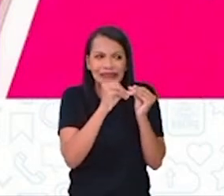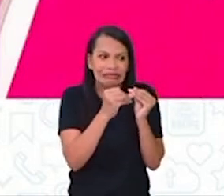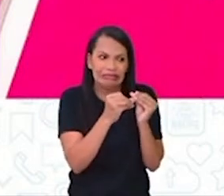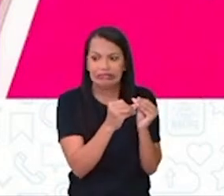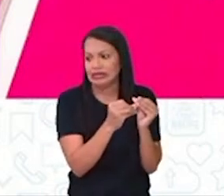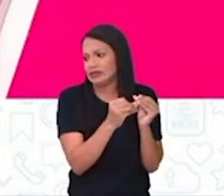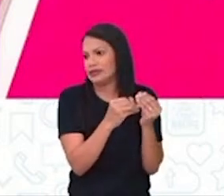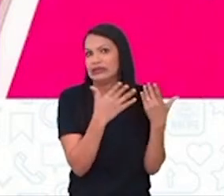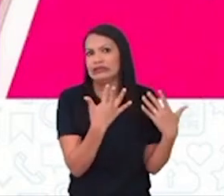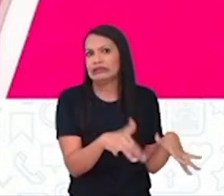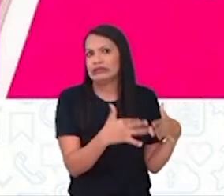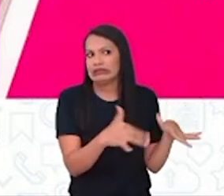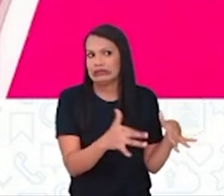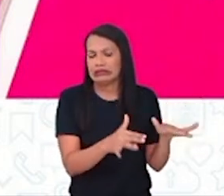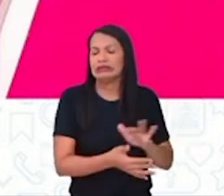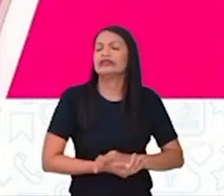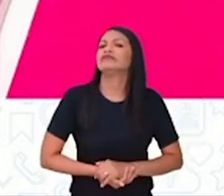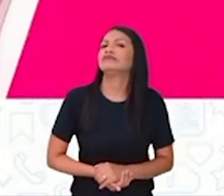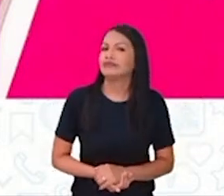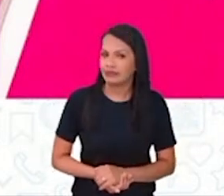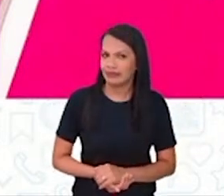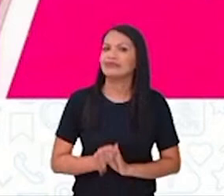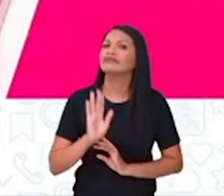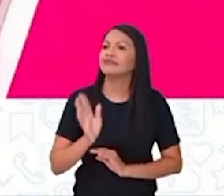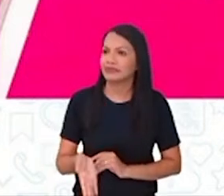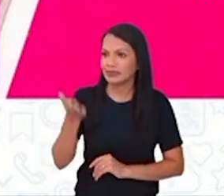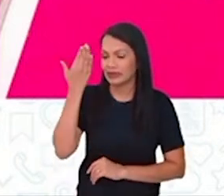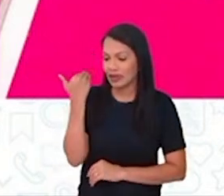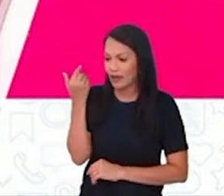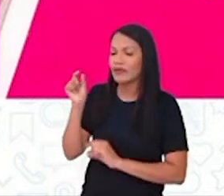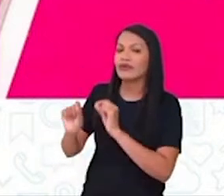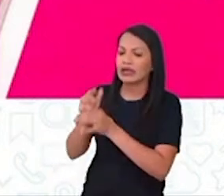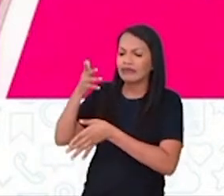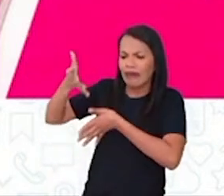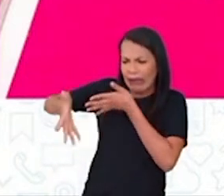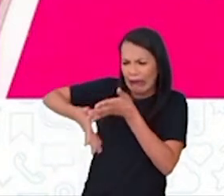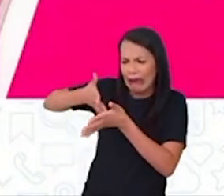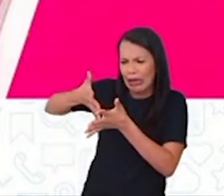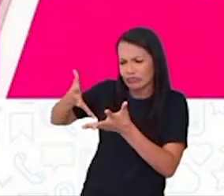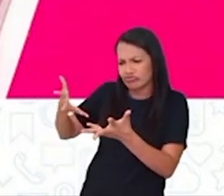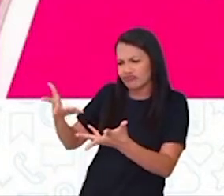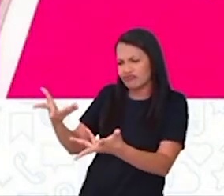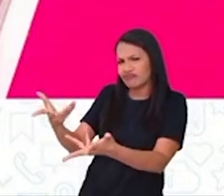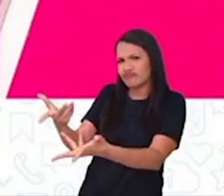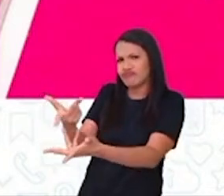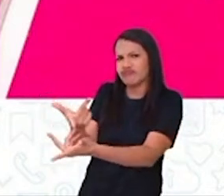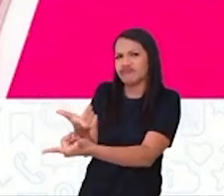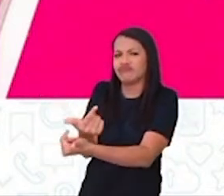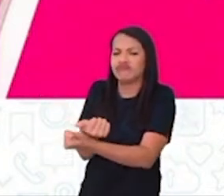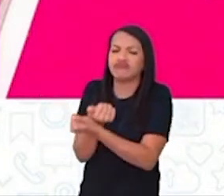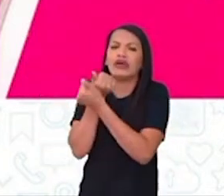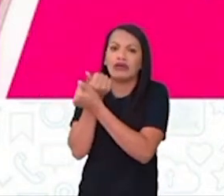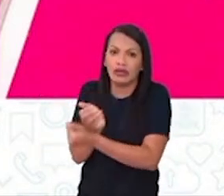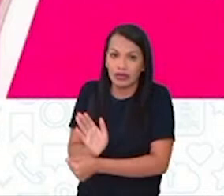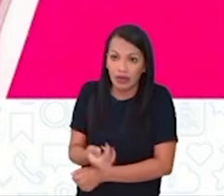sabia usar a língua, eu já descrevi que ele sabe usar a língua na maneira da norma culta. Então, isso já está